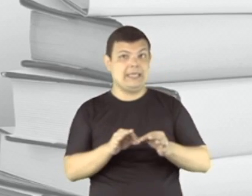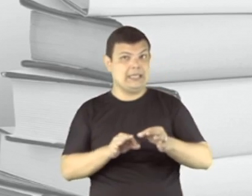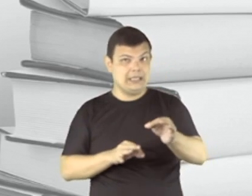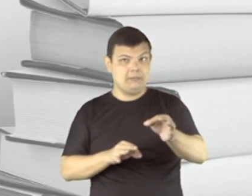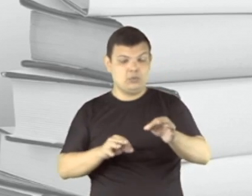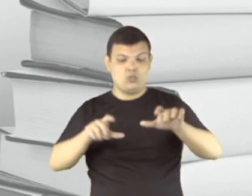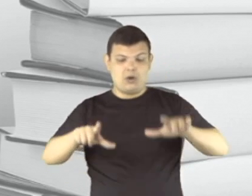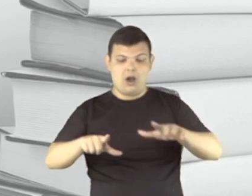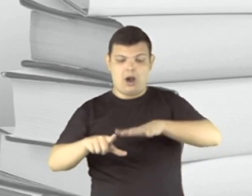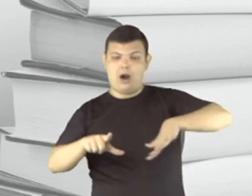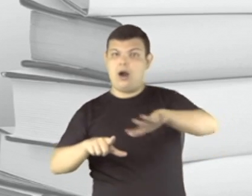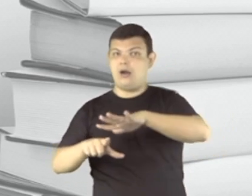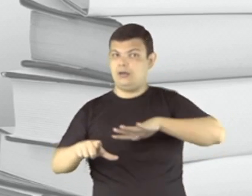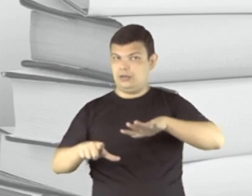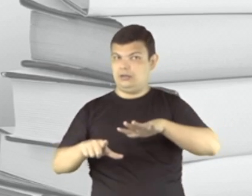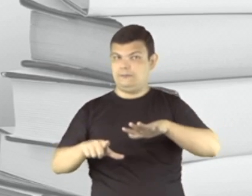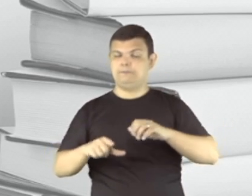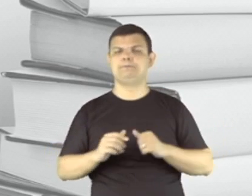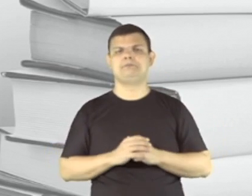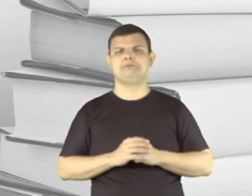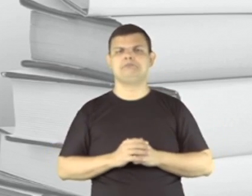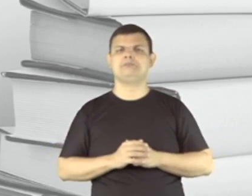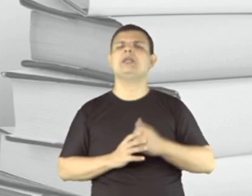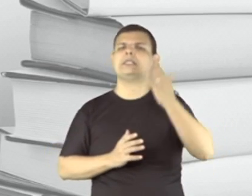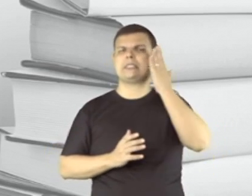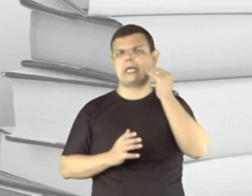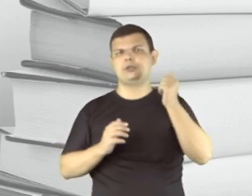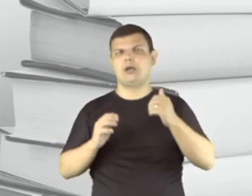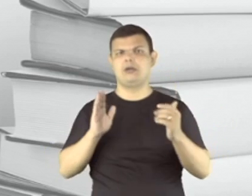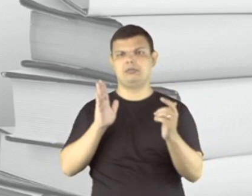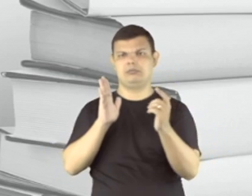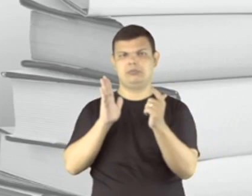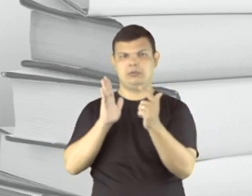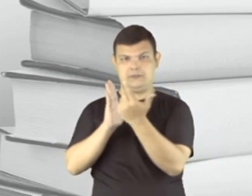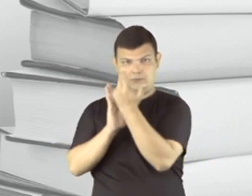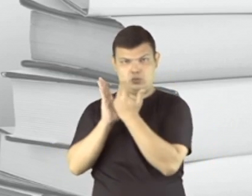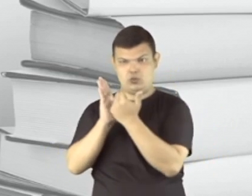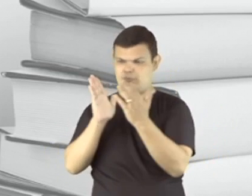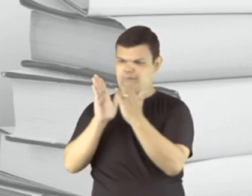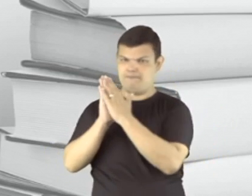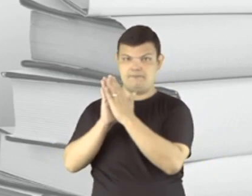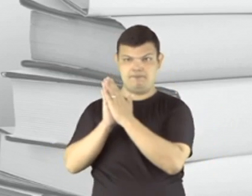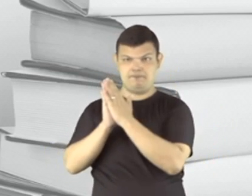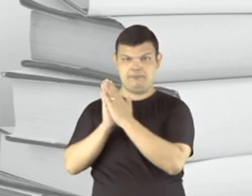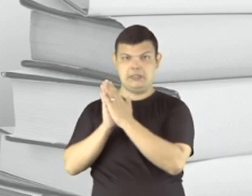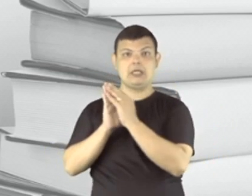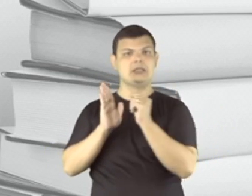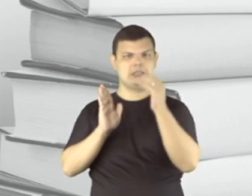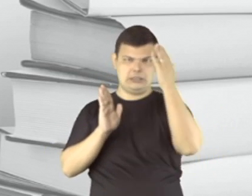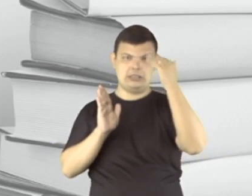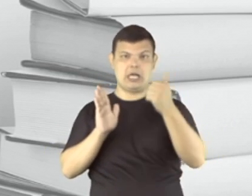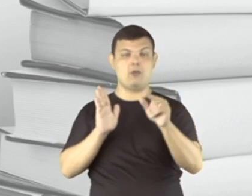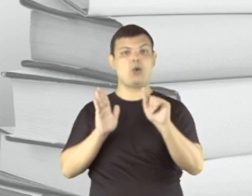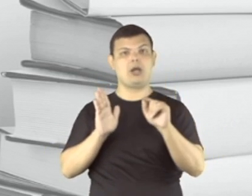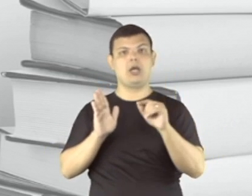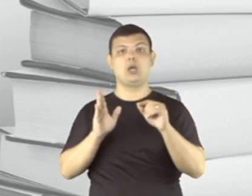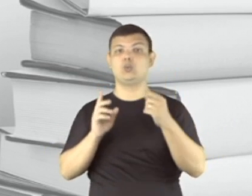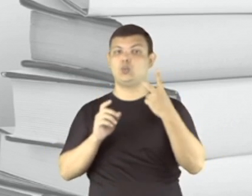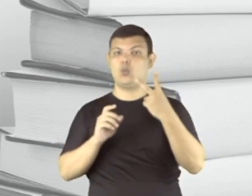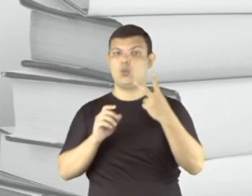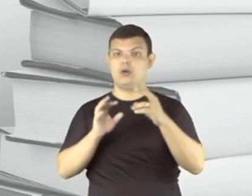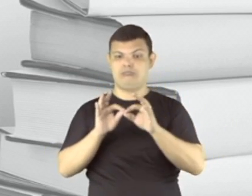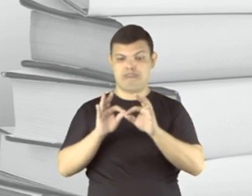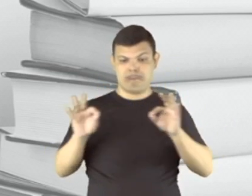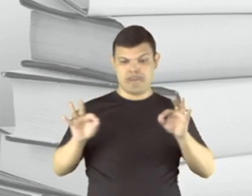figura plana. Percebam, nós já sabemos o que é figura plana. É aquele Figura que tem apenas duas dimensões,